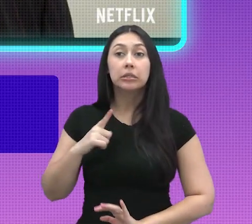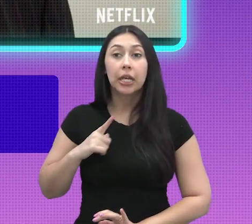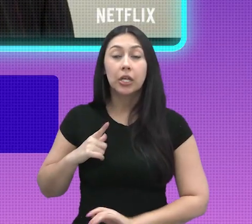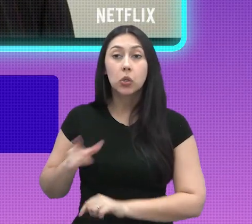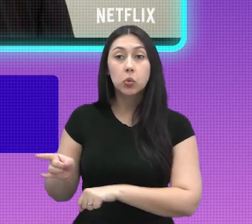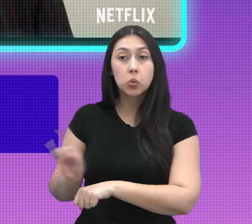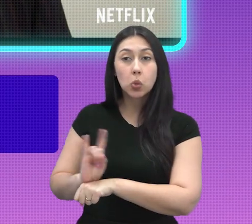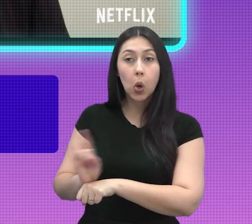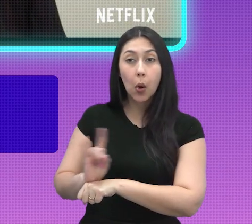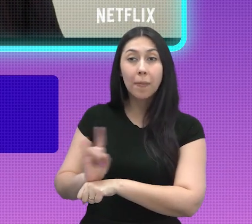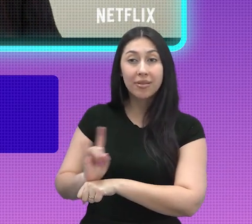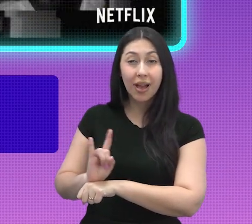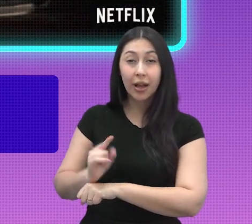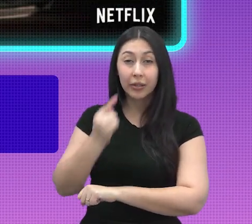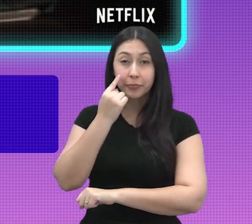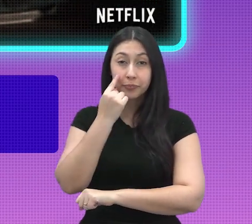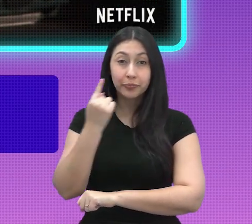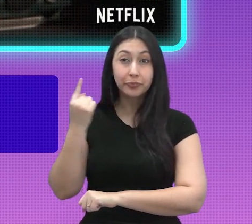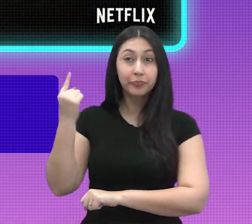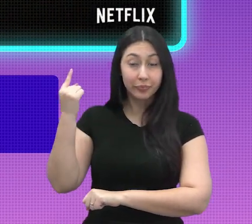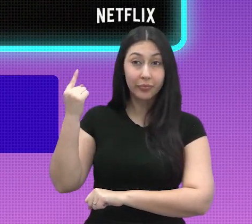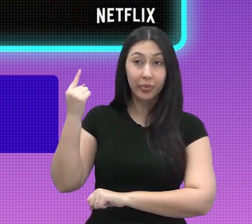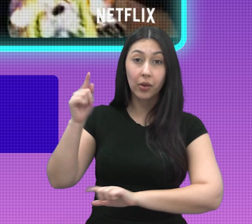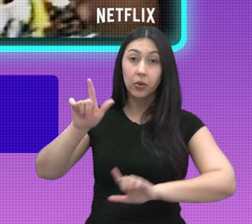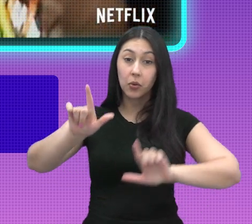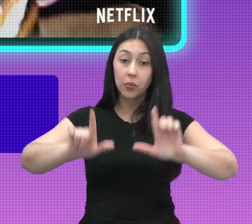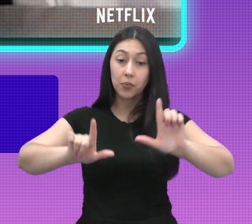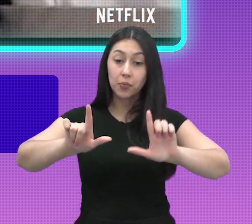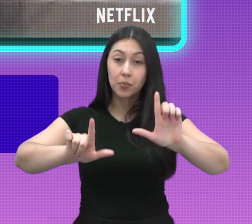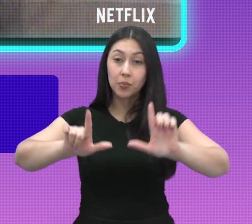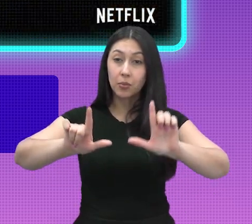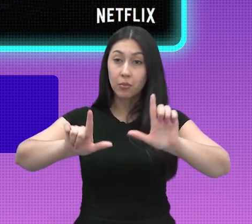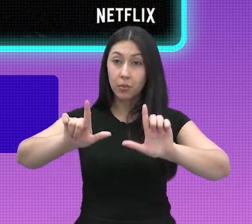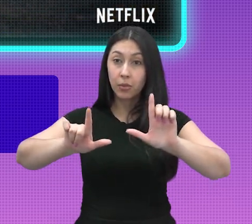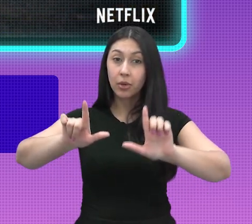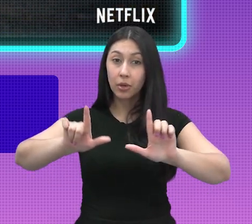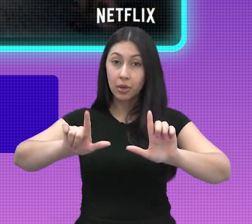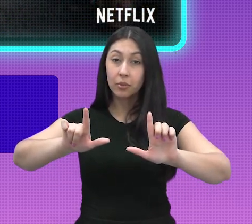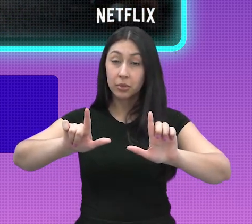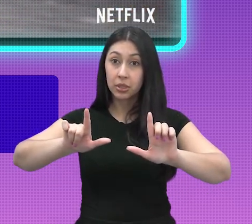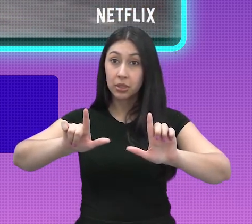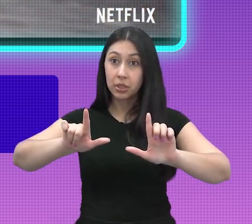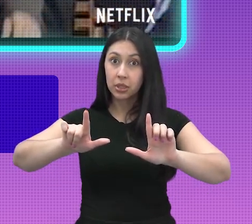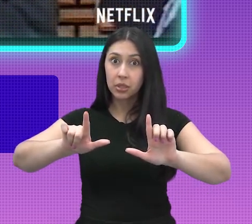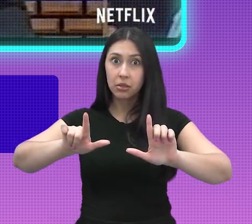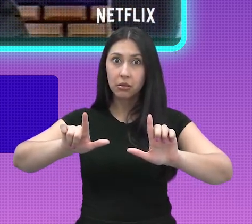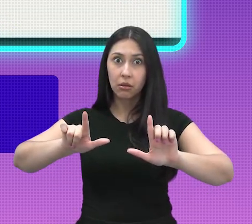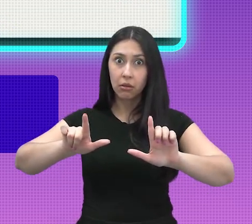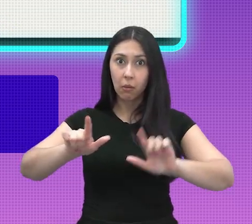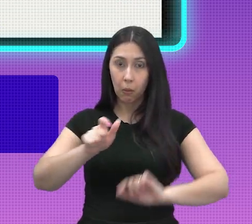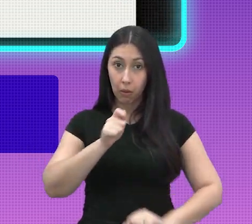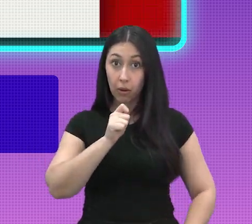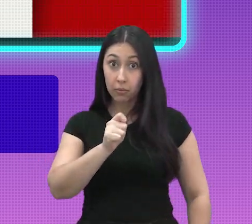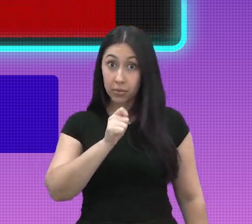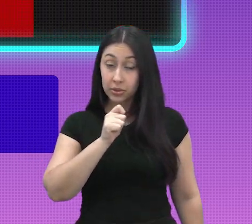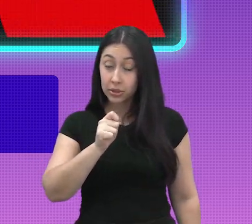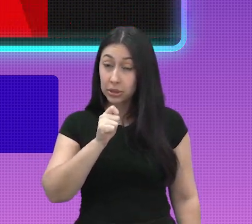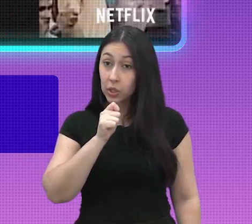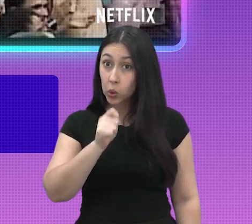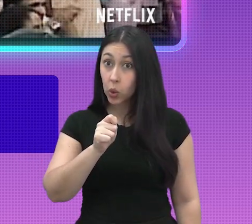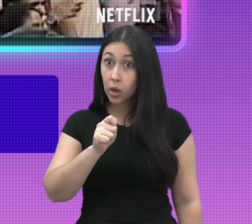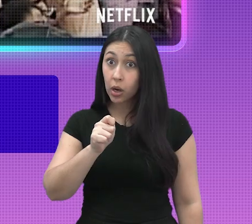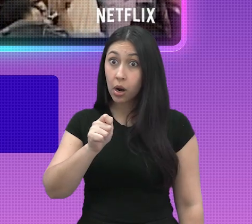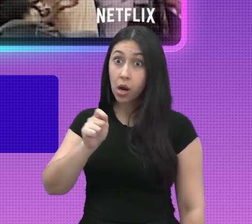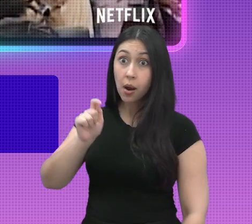um documentário da Netflix que fala sobre um programa que o apresentador,